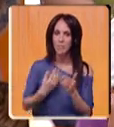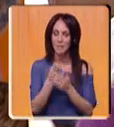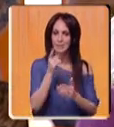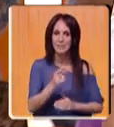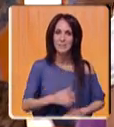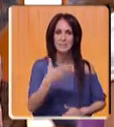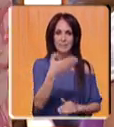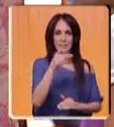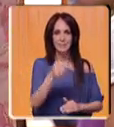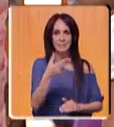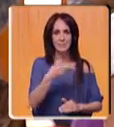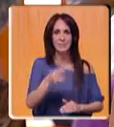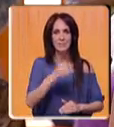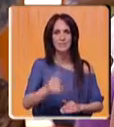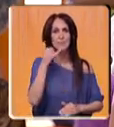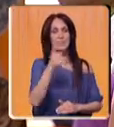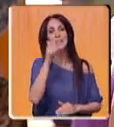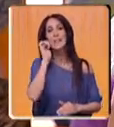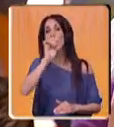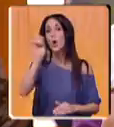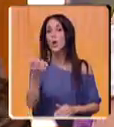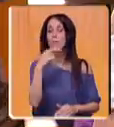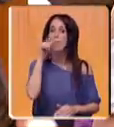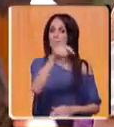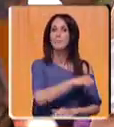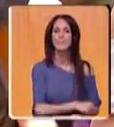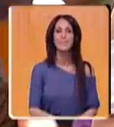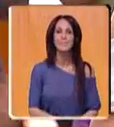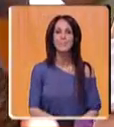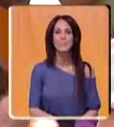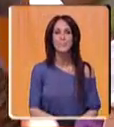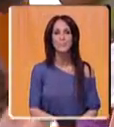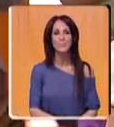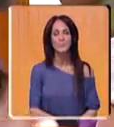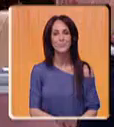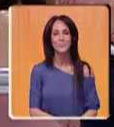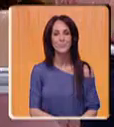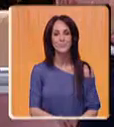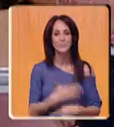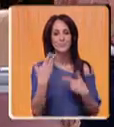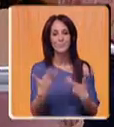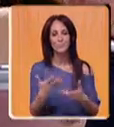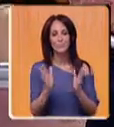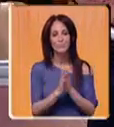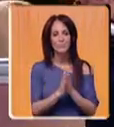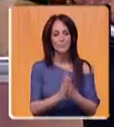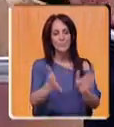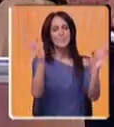760, 100, 900. Porque aqui quem roda... É você! E agora